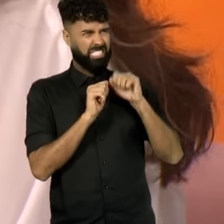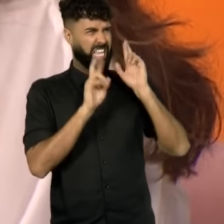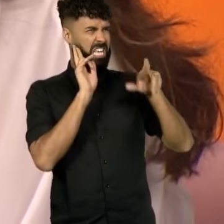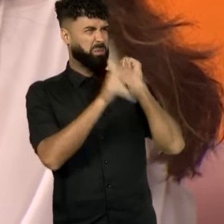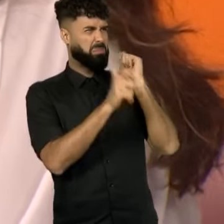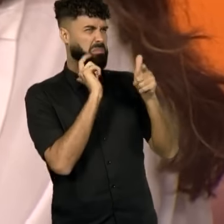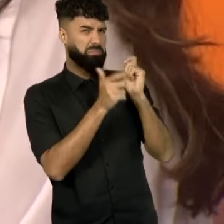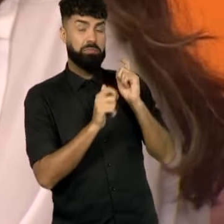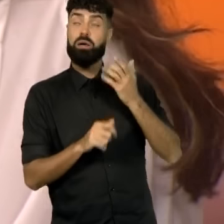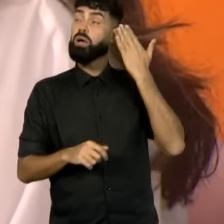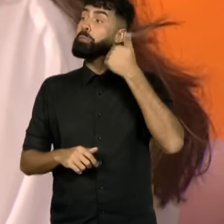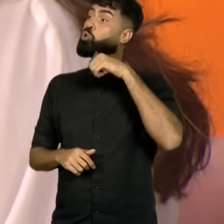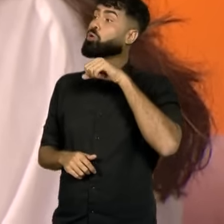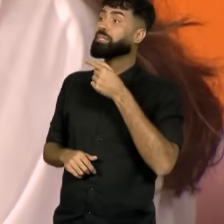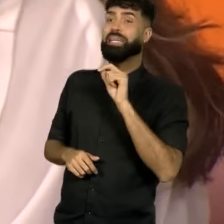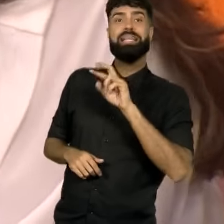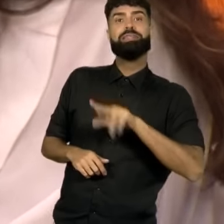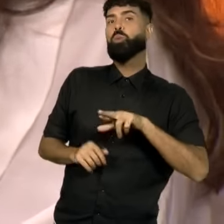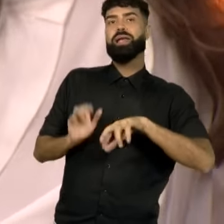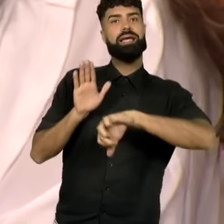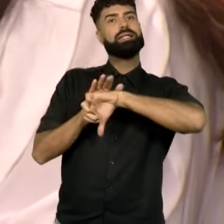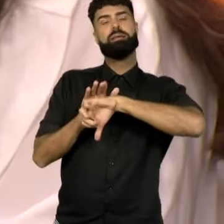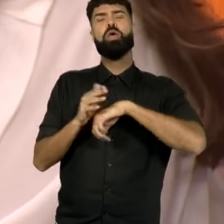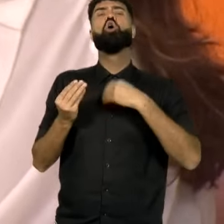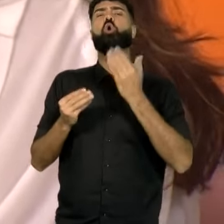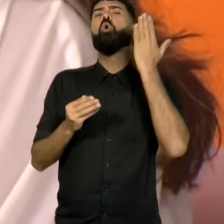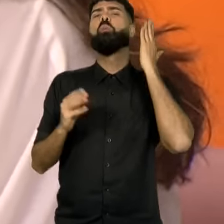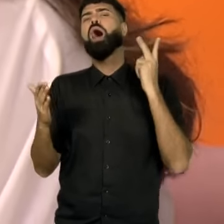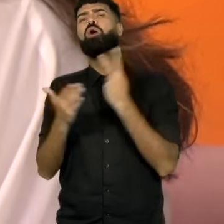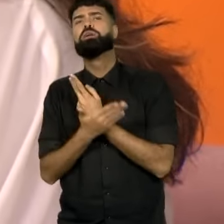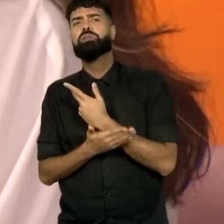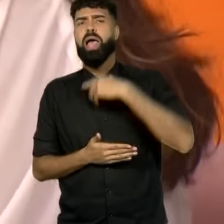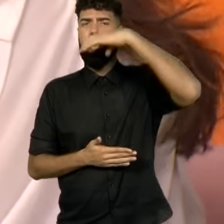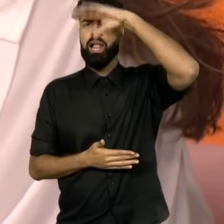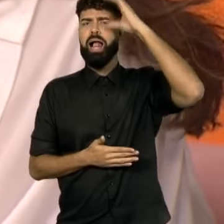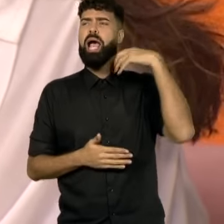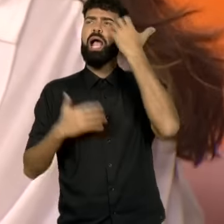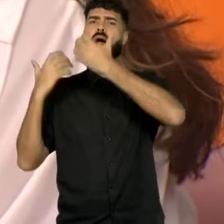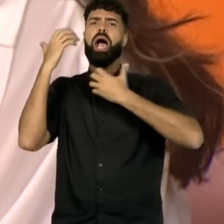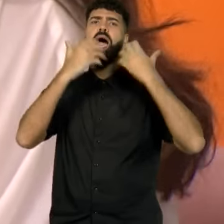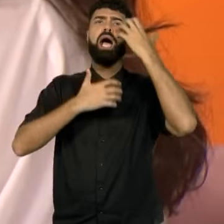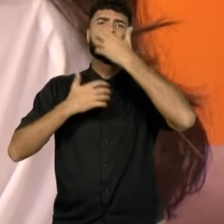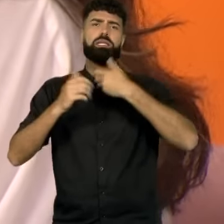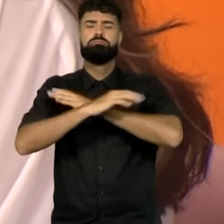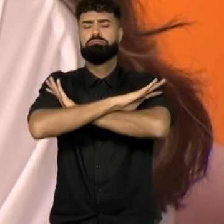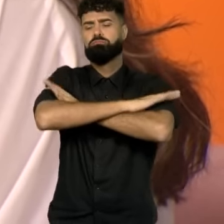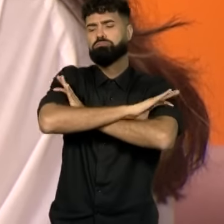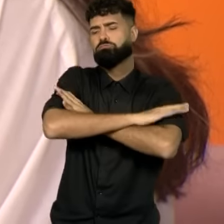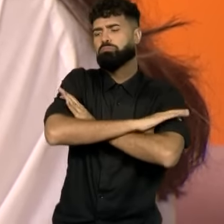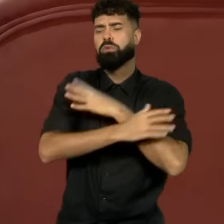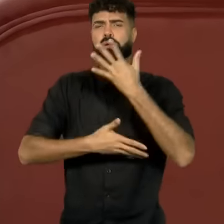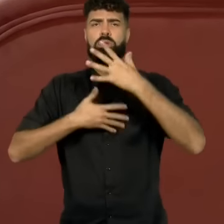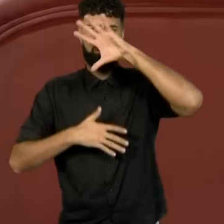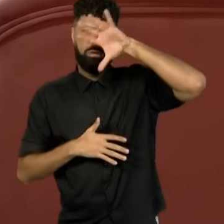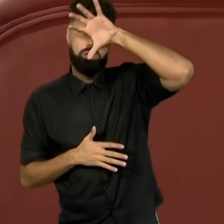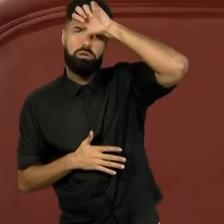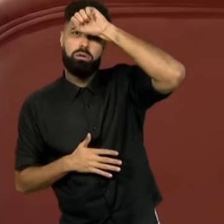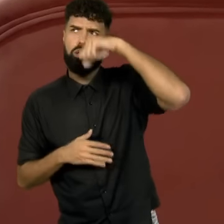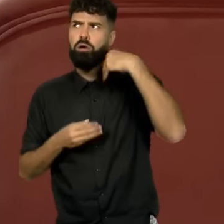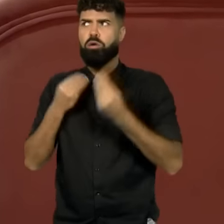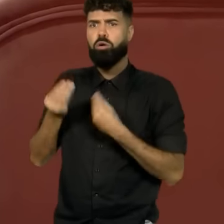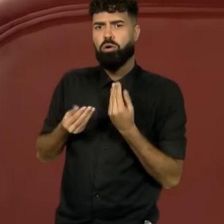não era. Como é que isso foi, na época, recebido pelo público, pela imprensa? Hoje é crime essa intolerância. Hoje é crime